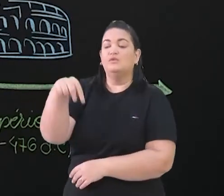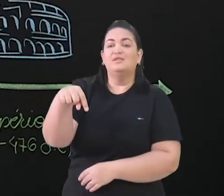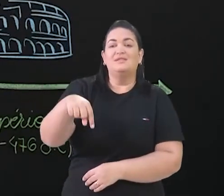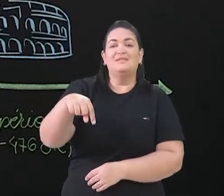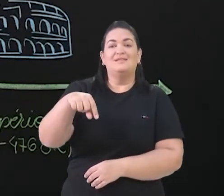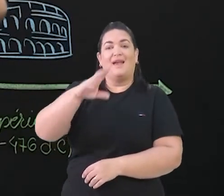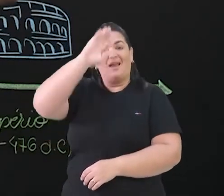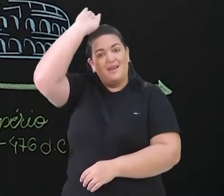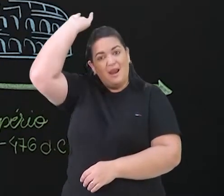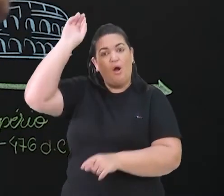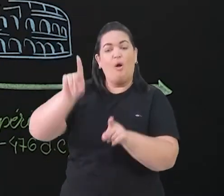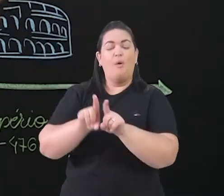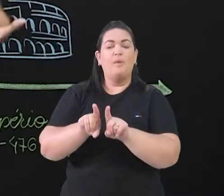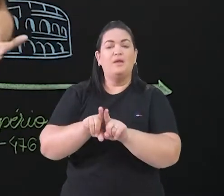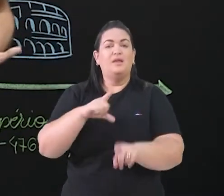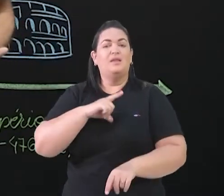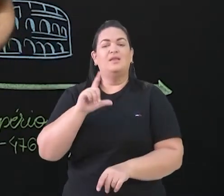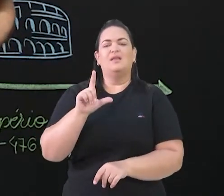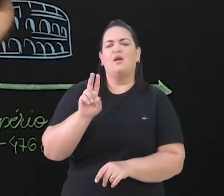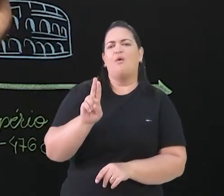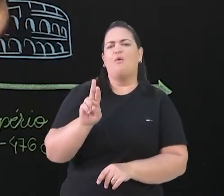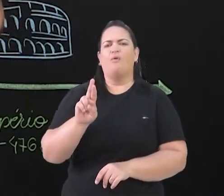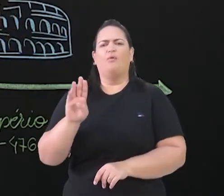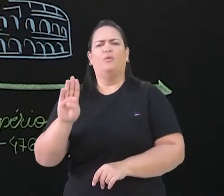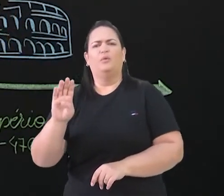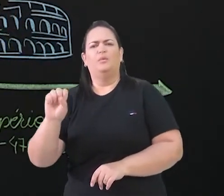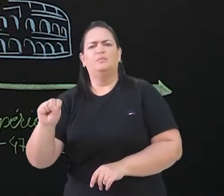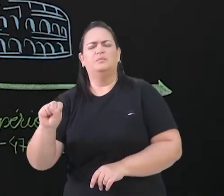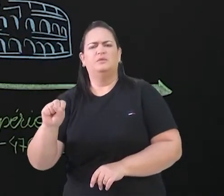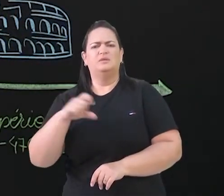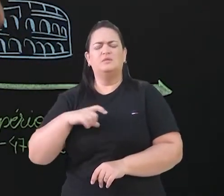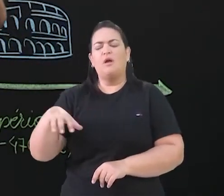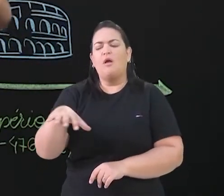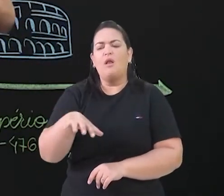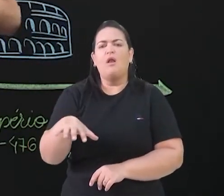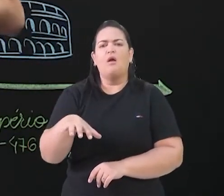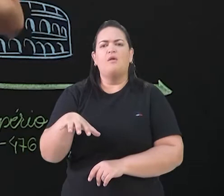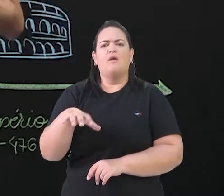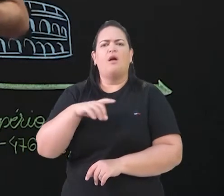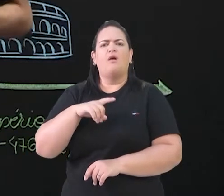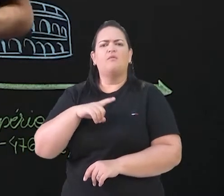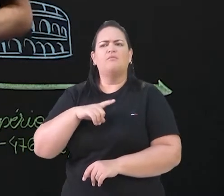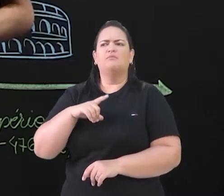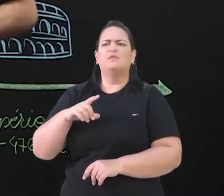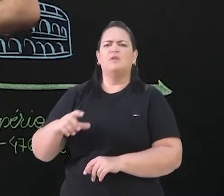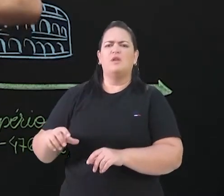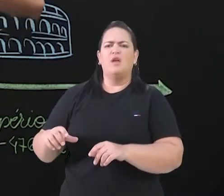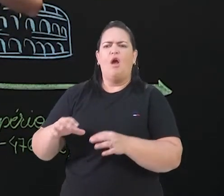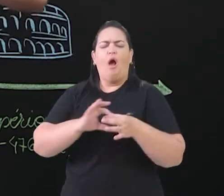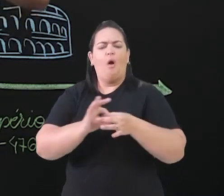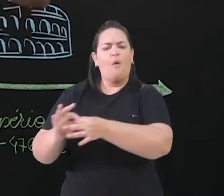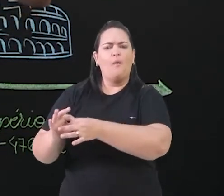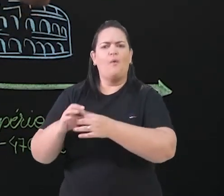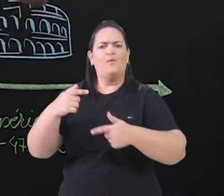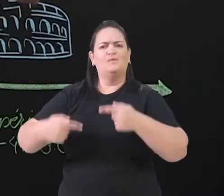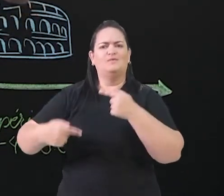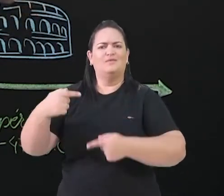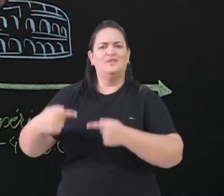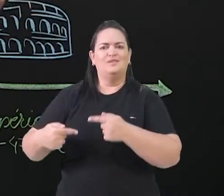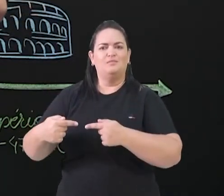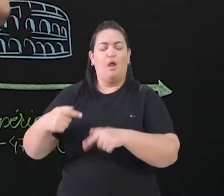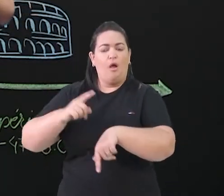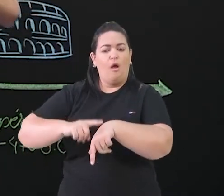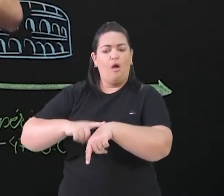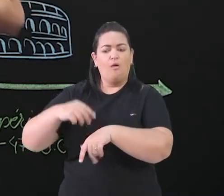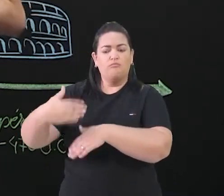tinha a urbes. A urbes era o local onde acontecia a vida política, certo? E com o tempo foi se tornando o território